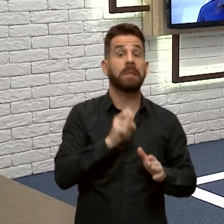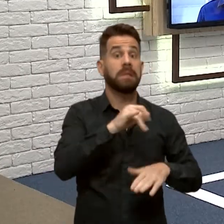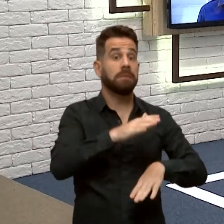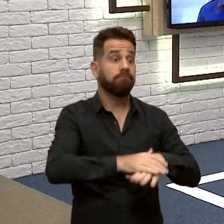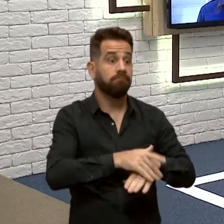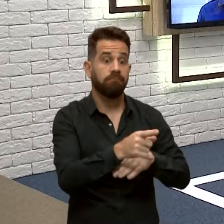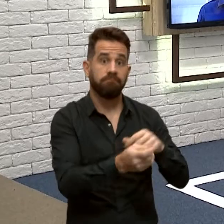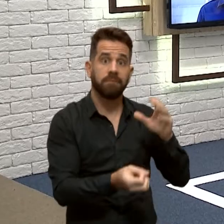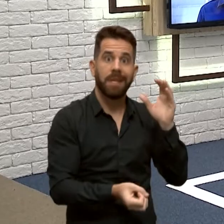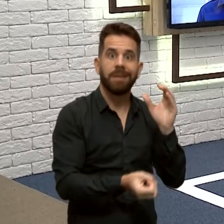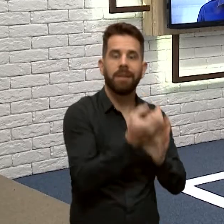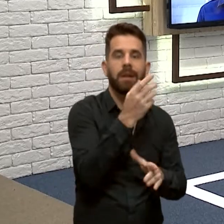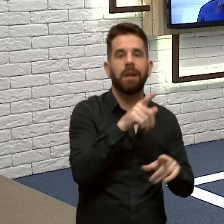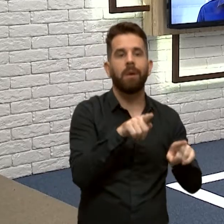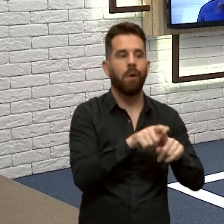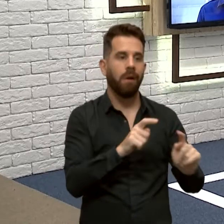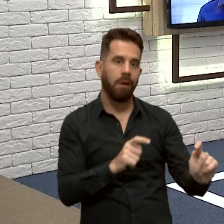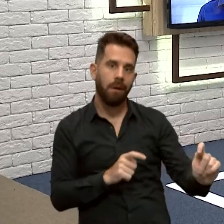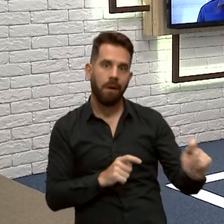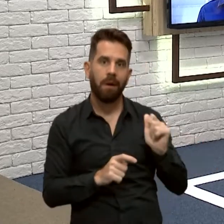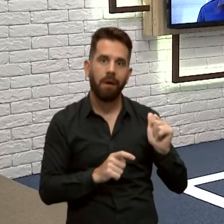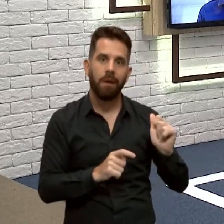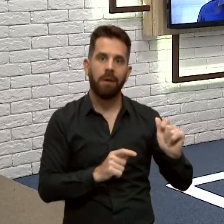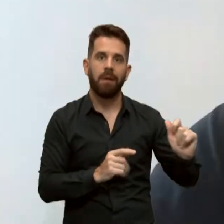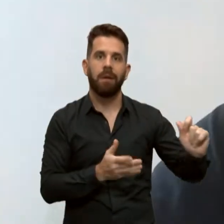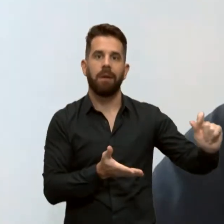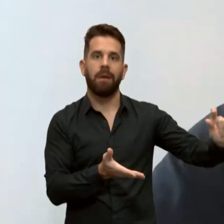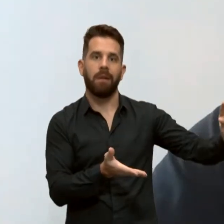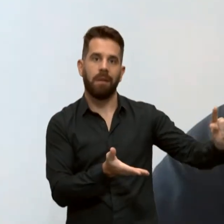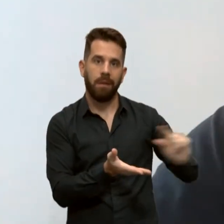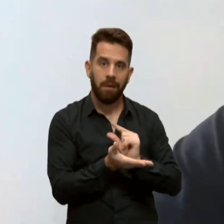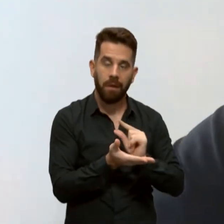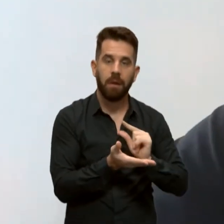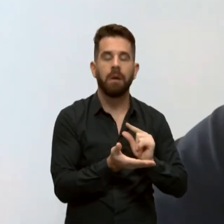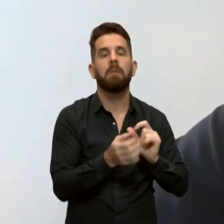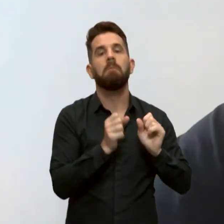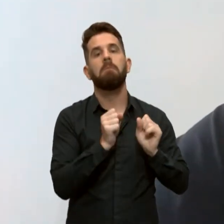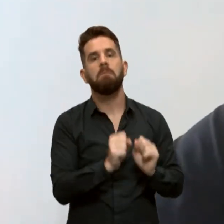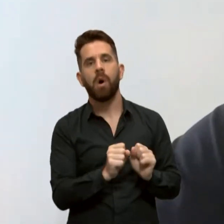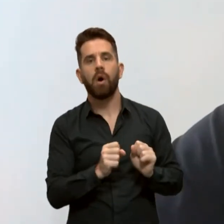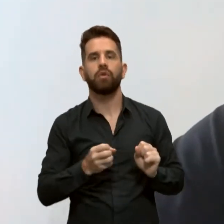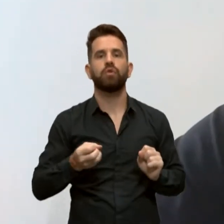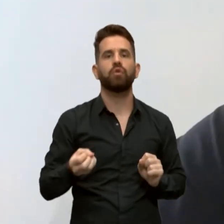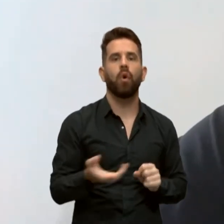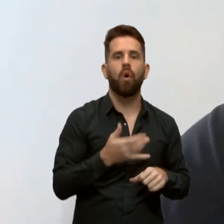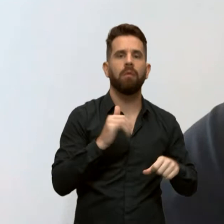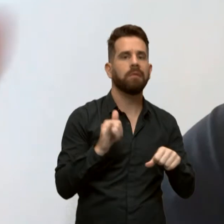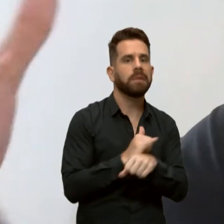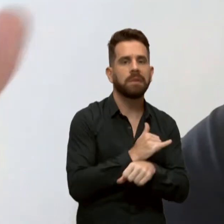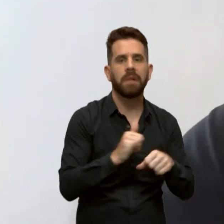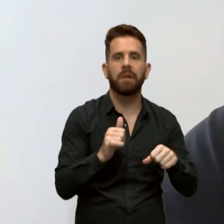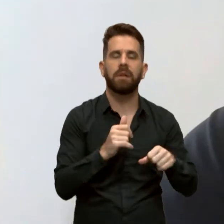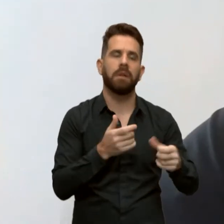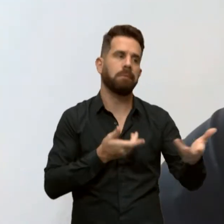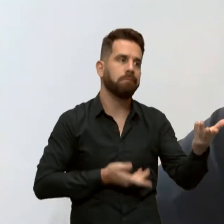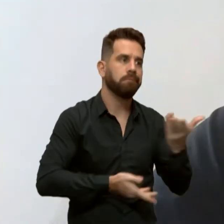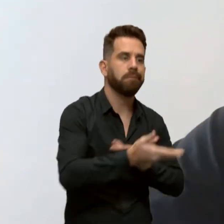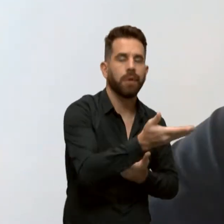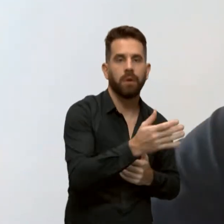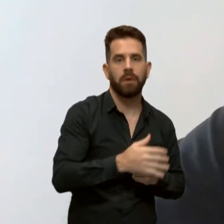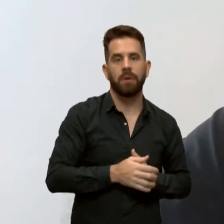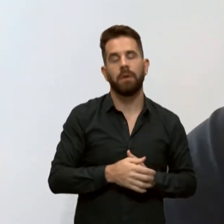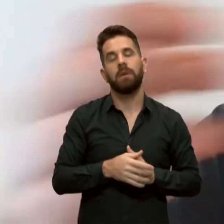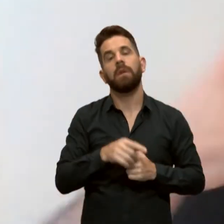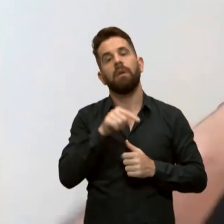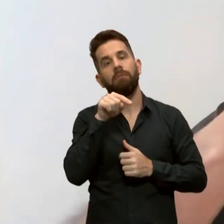eles podem ofertar, fazer novas transações por meio de ofertas de produtos e serviços. Eles têm uma base,